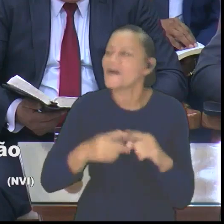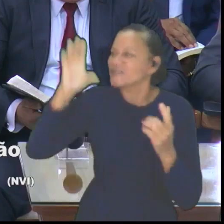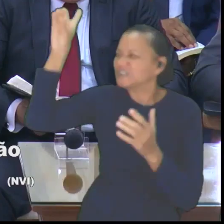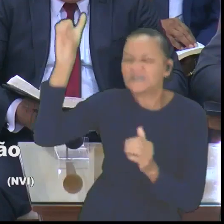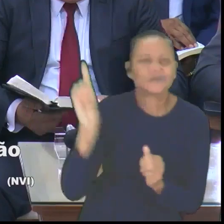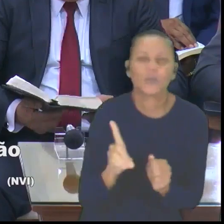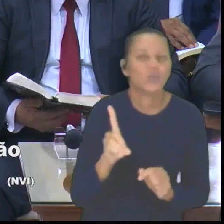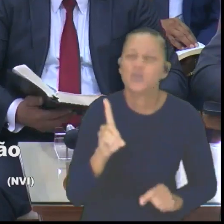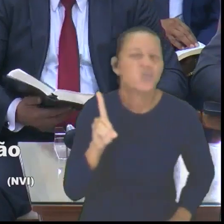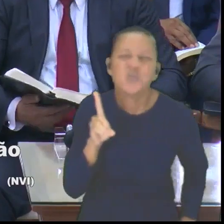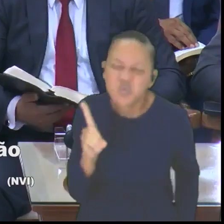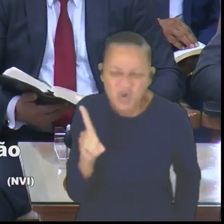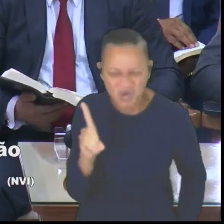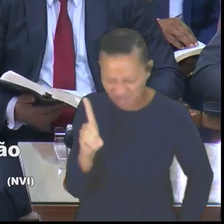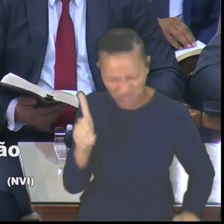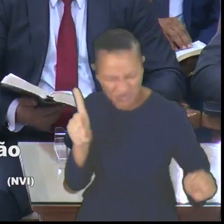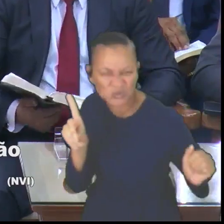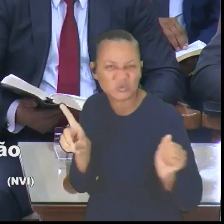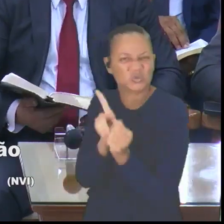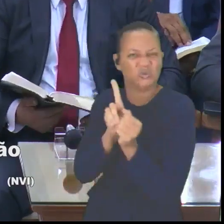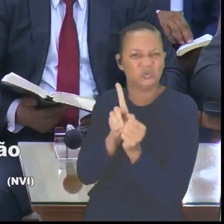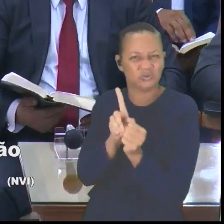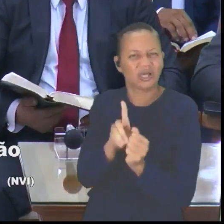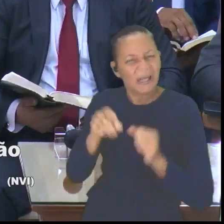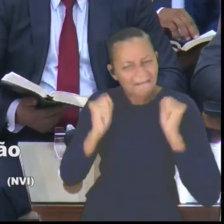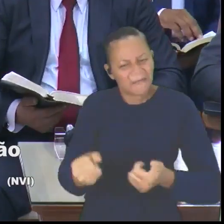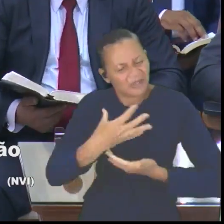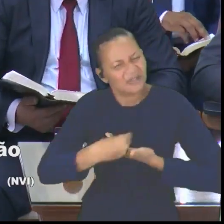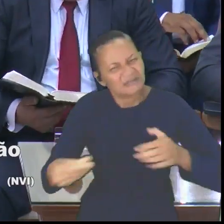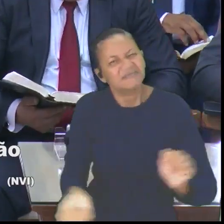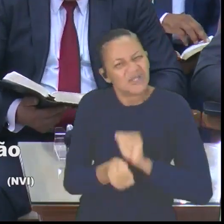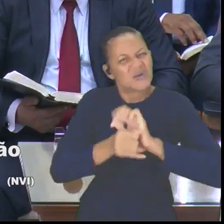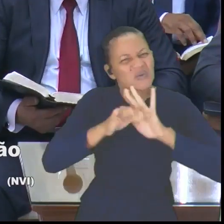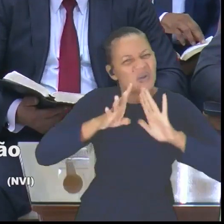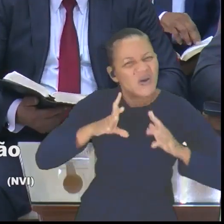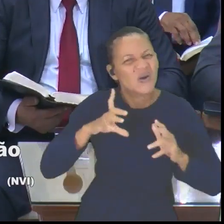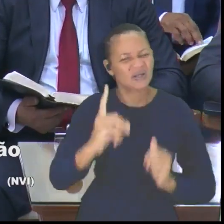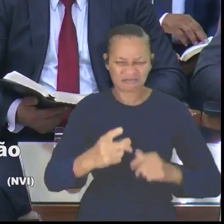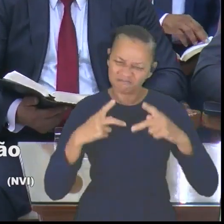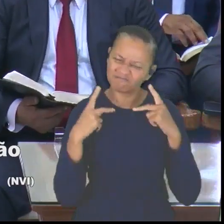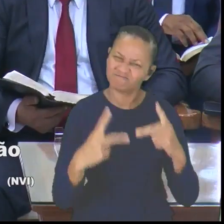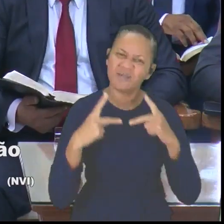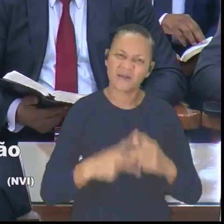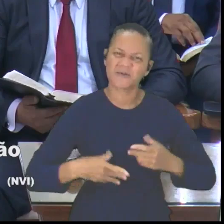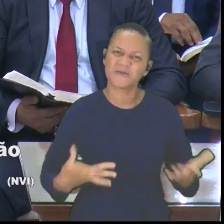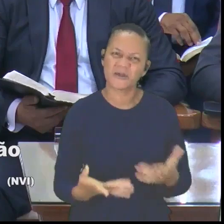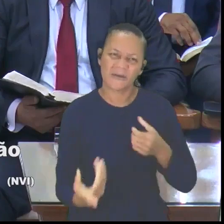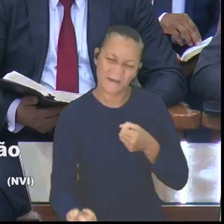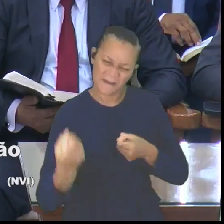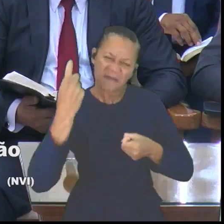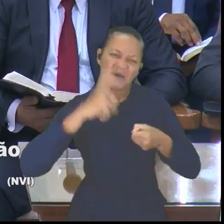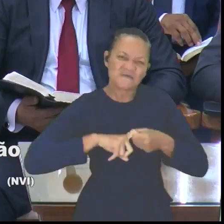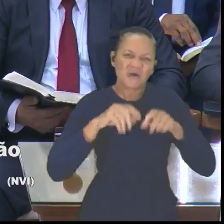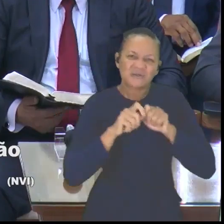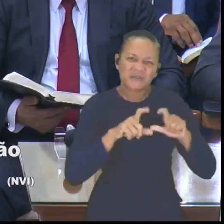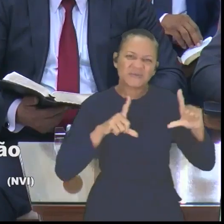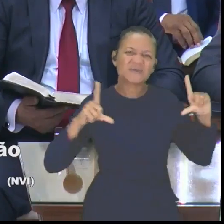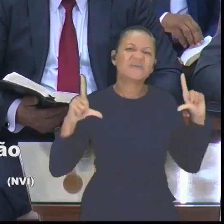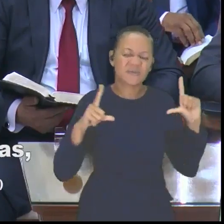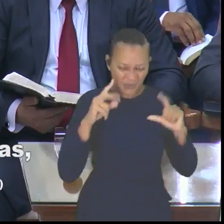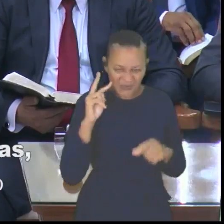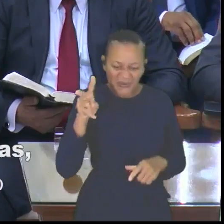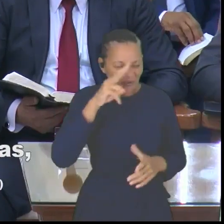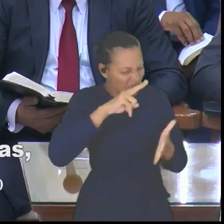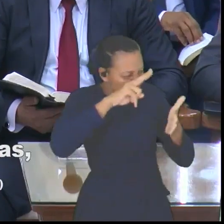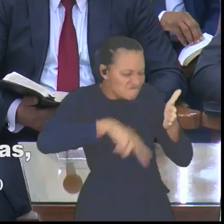está o que, irmãos? Conosco. Você pode dar glória a Deus por esta palavra? Volta a tela para a